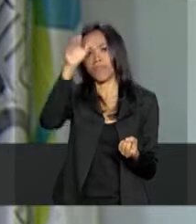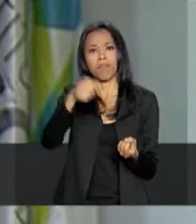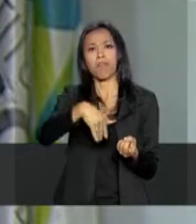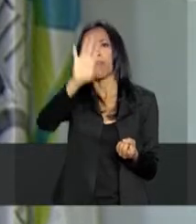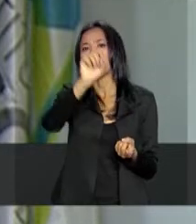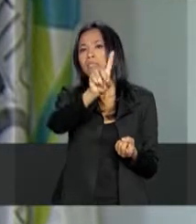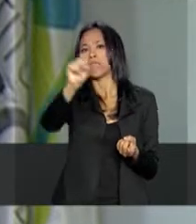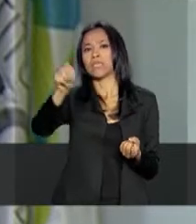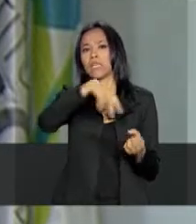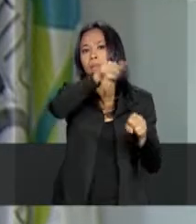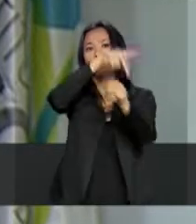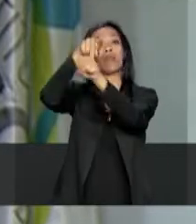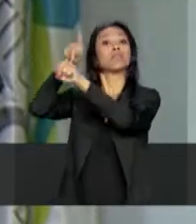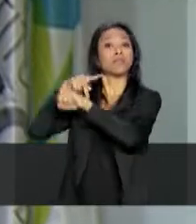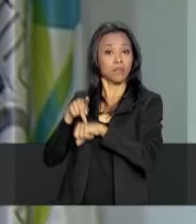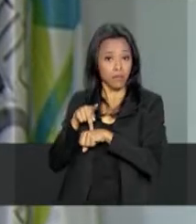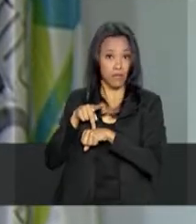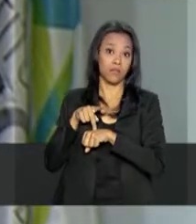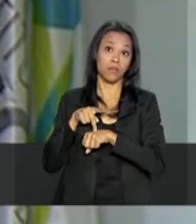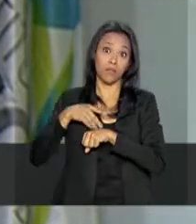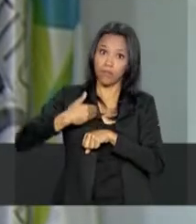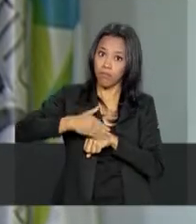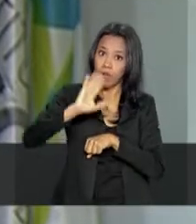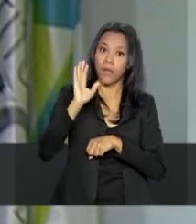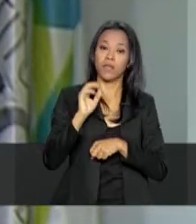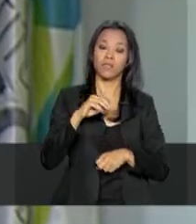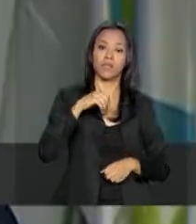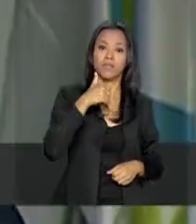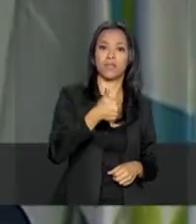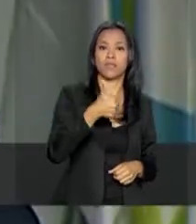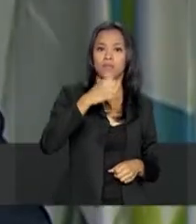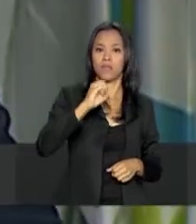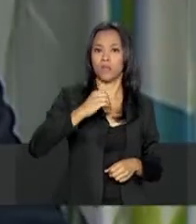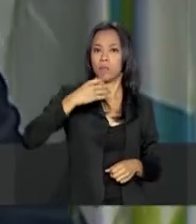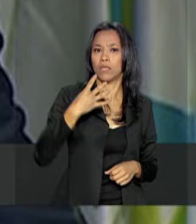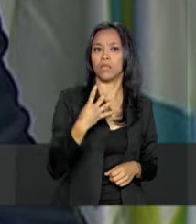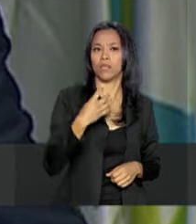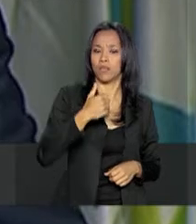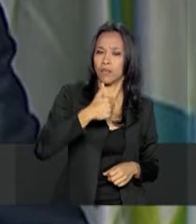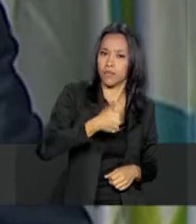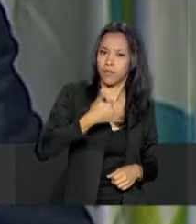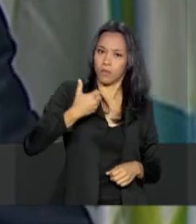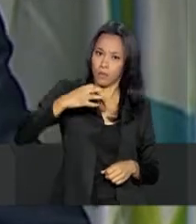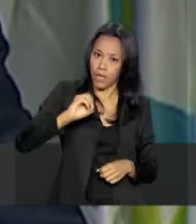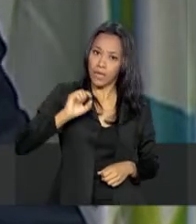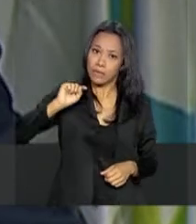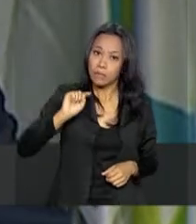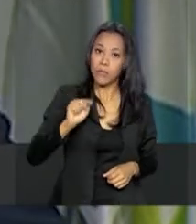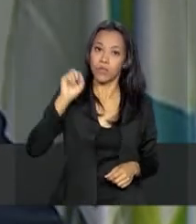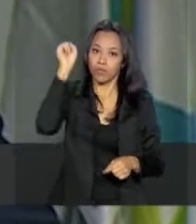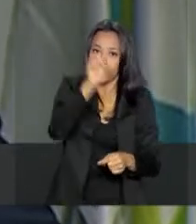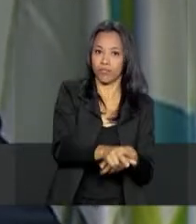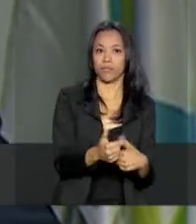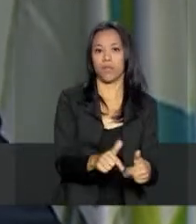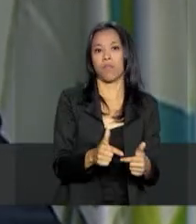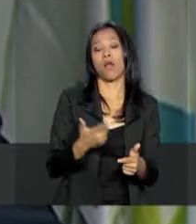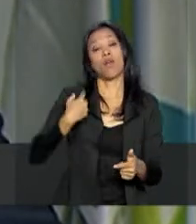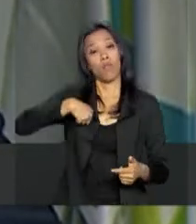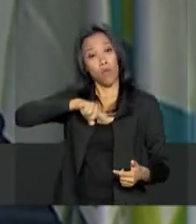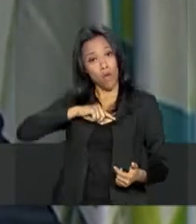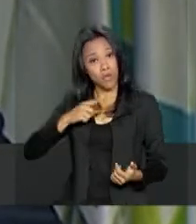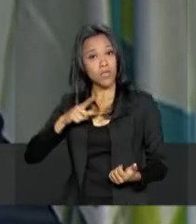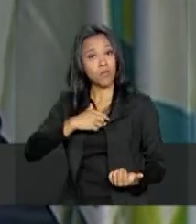e gera mais de 110 mil empregos nós temos apoiado sempre os exportadores